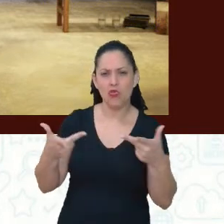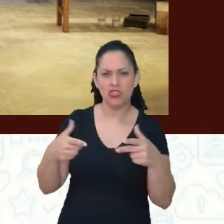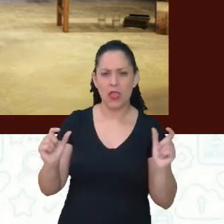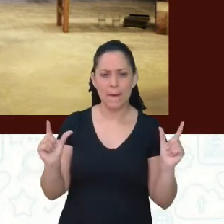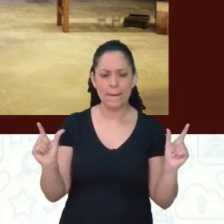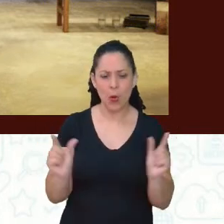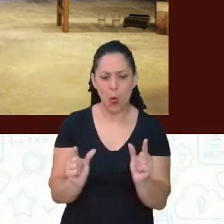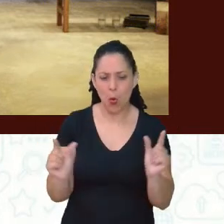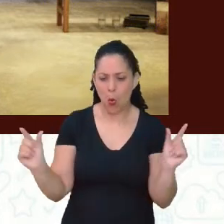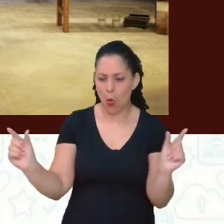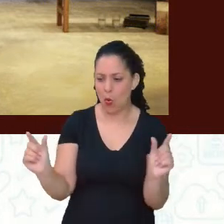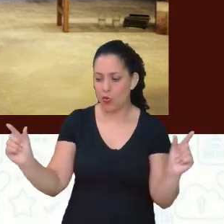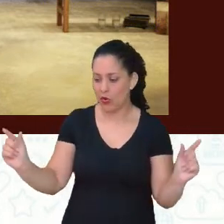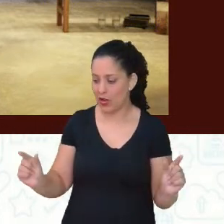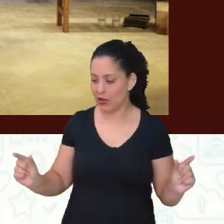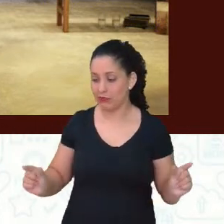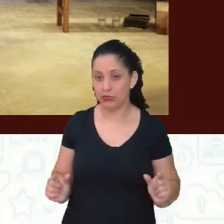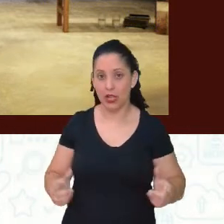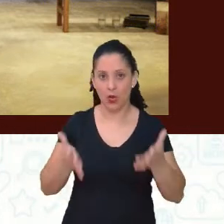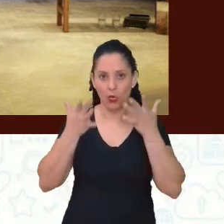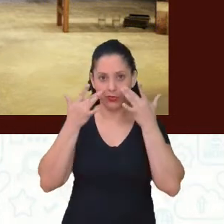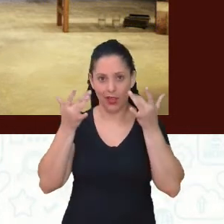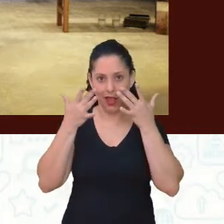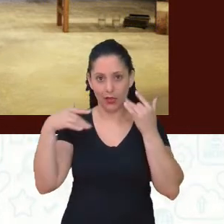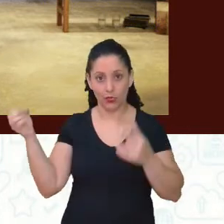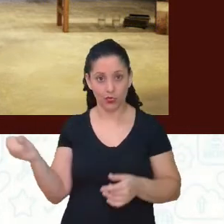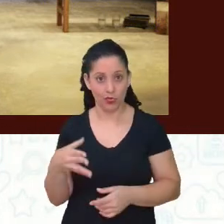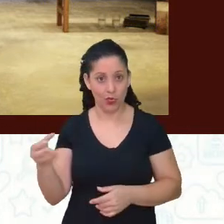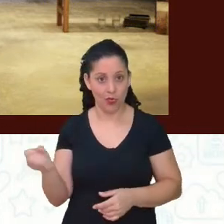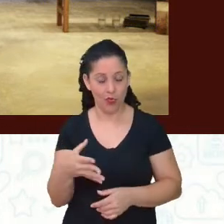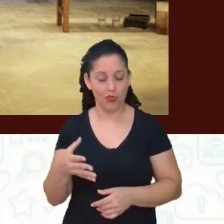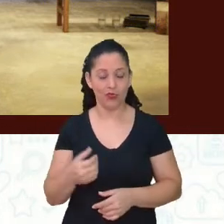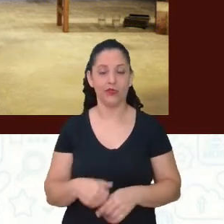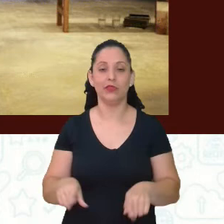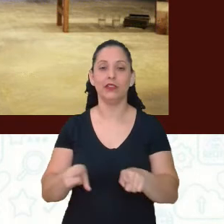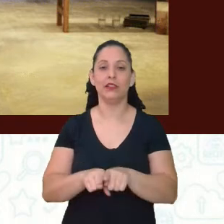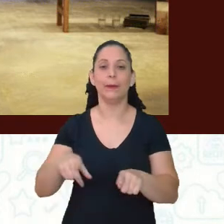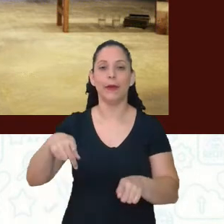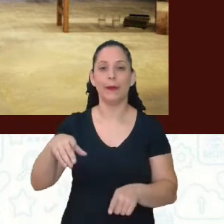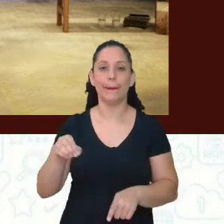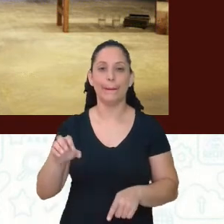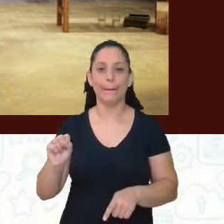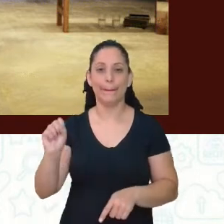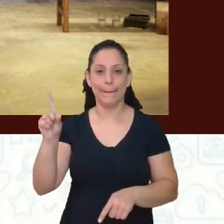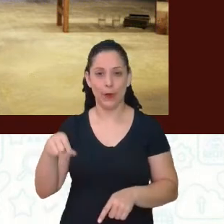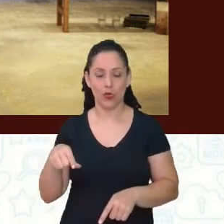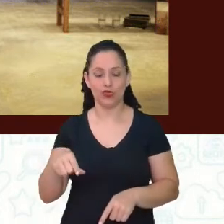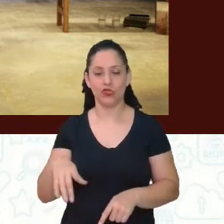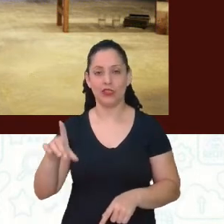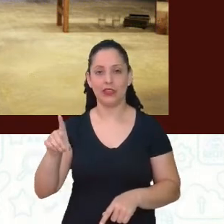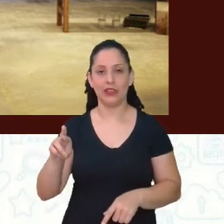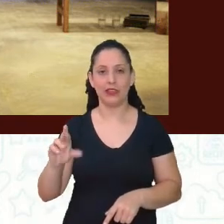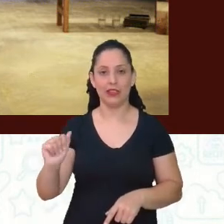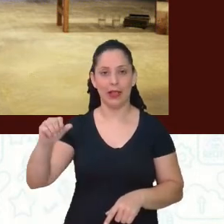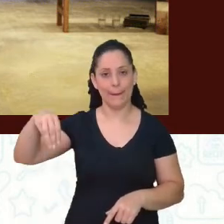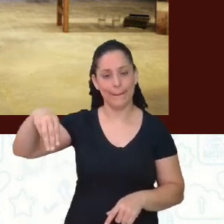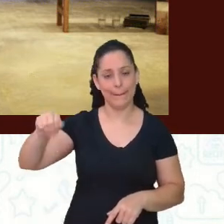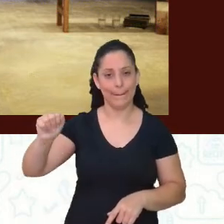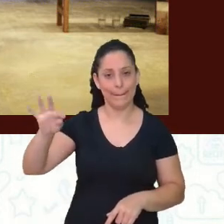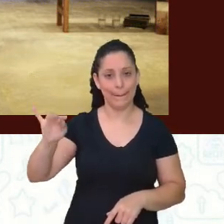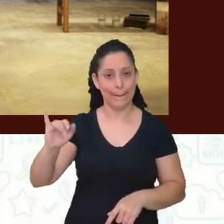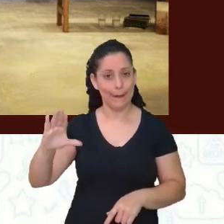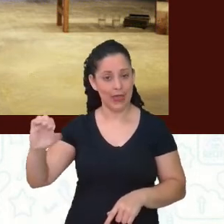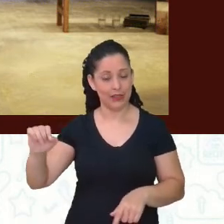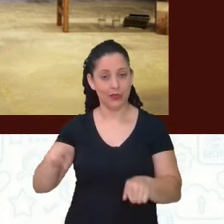cena. O teatro contemporâneo, o pós-dramático e o teatro épico. Por